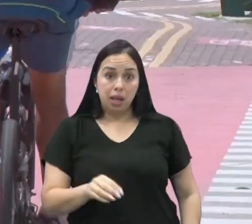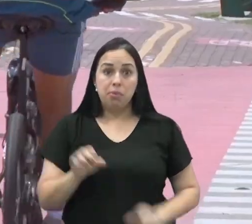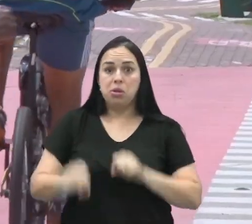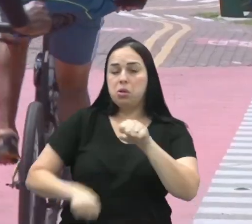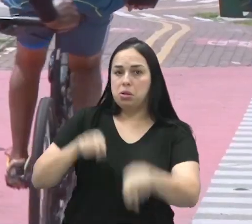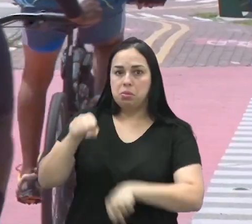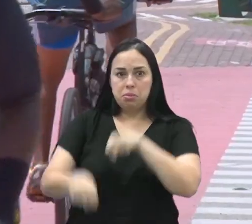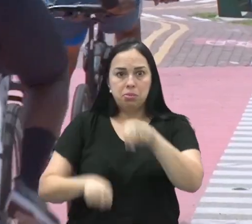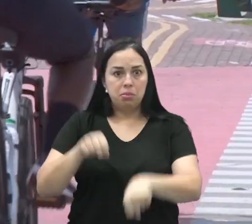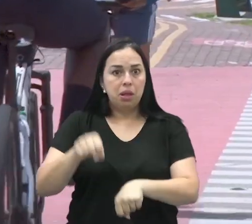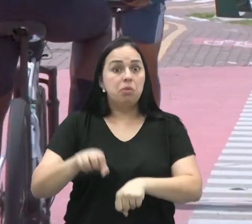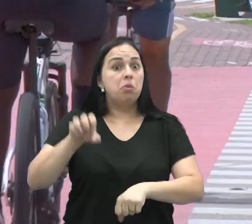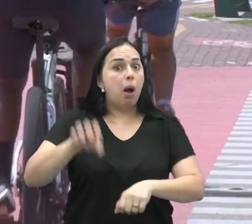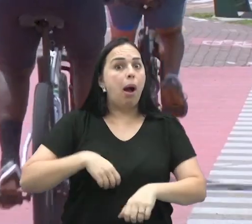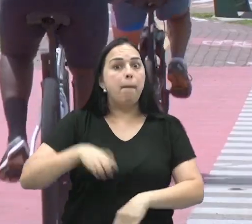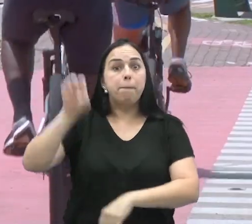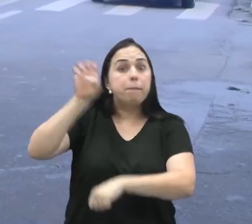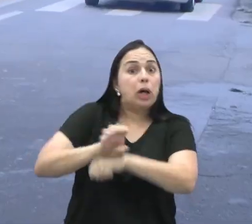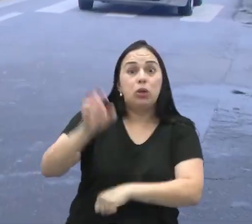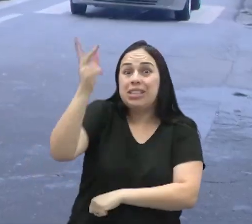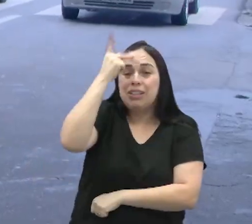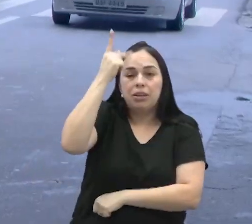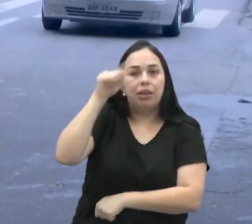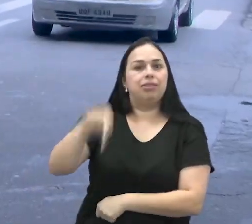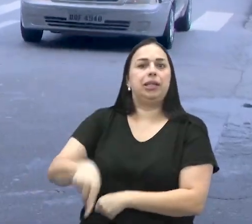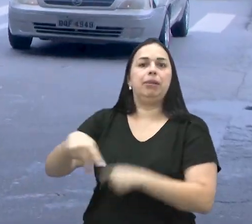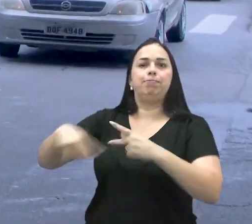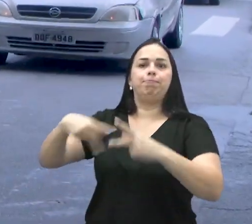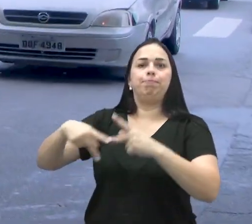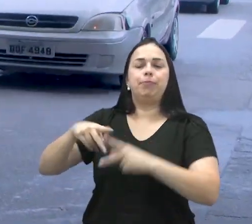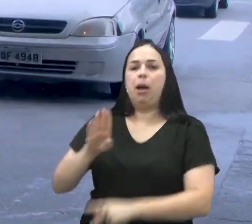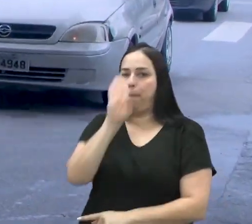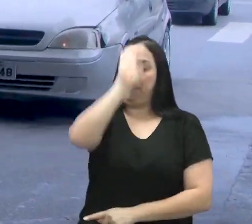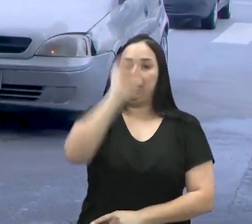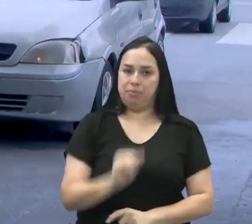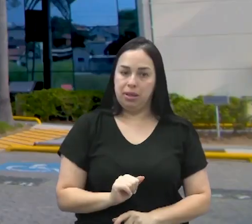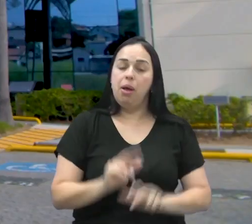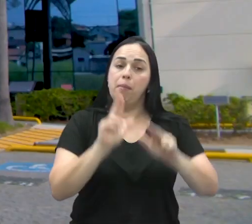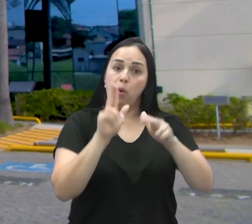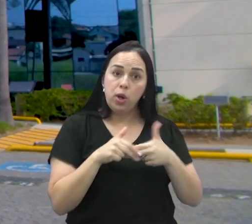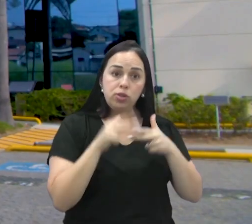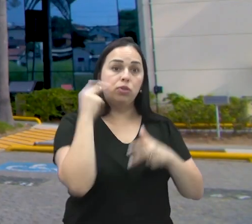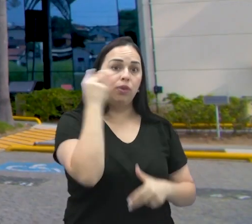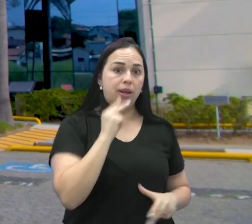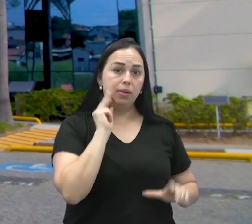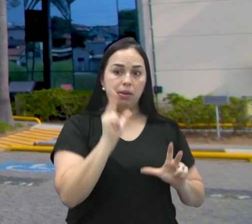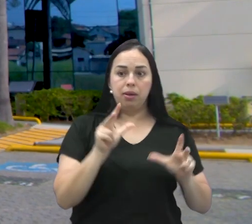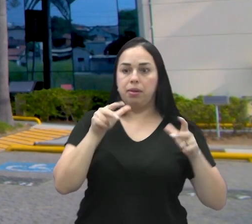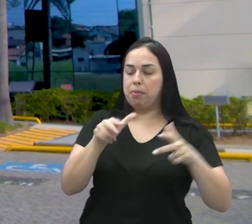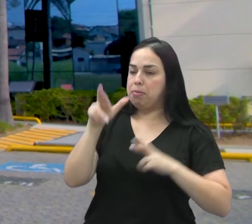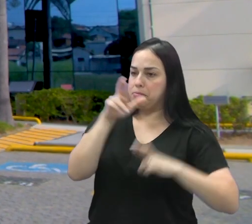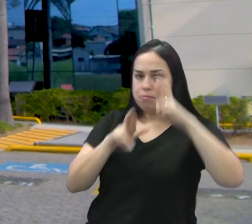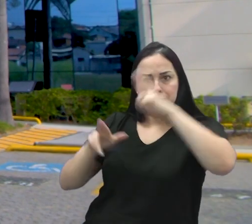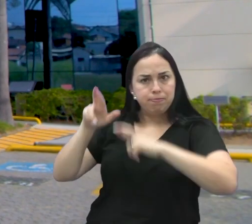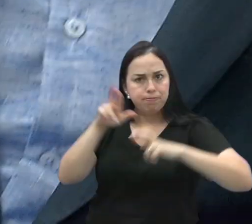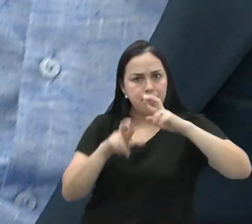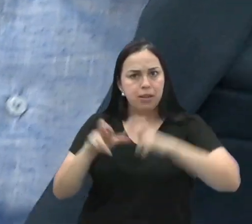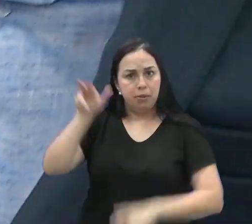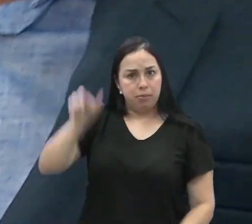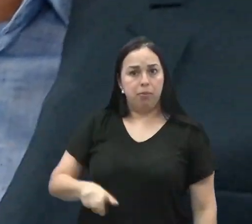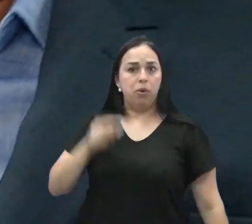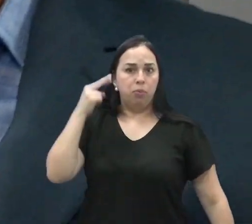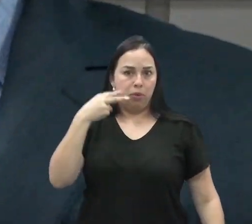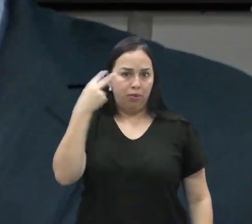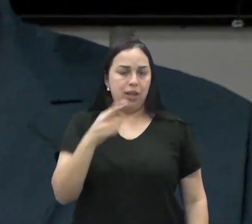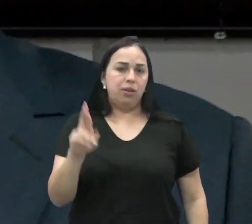ciclovia, uma das maiores do estado. A mobilidade urbana é acompanhada de perto pelos vereadores da Câmara Municipal.